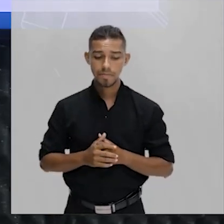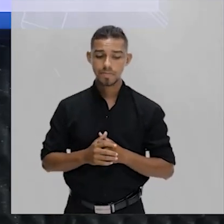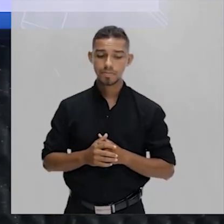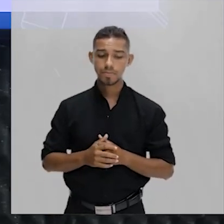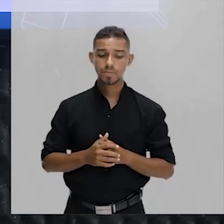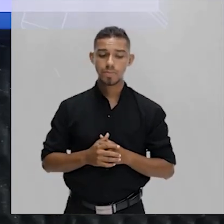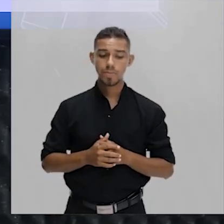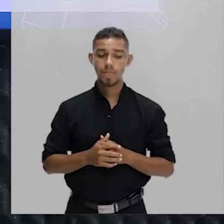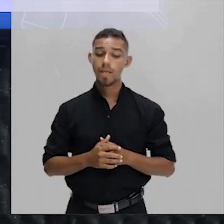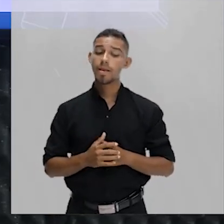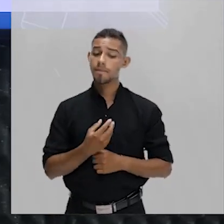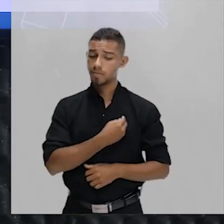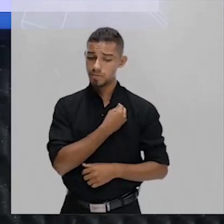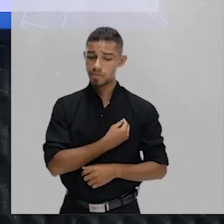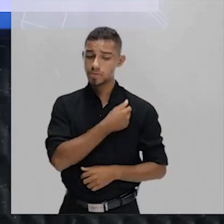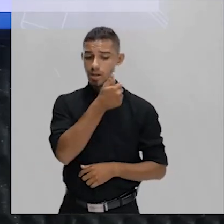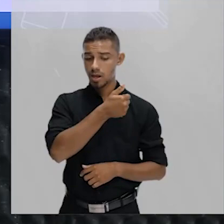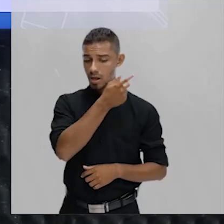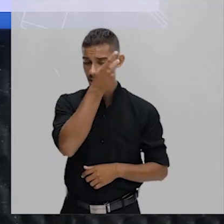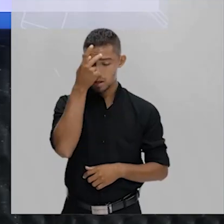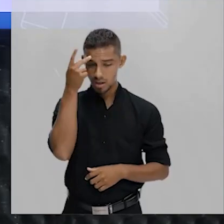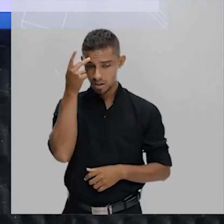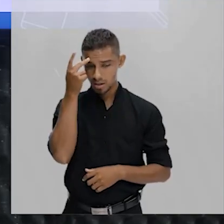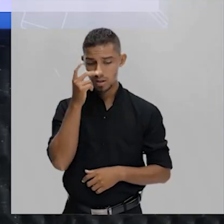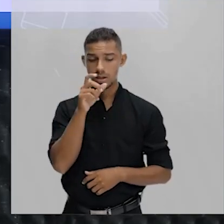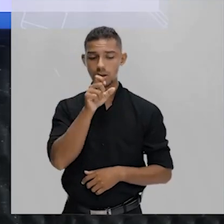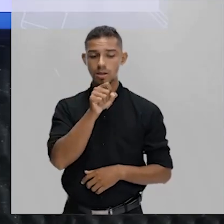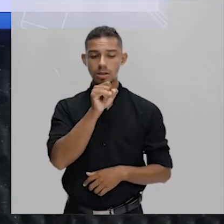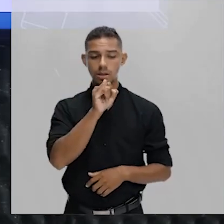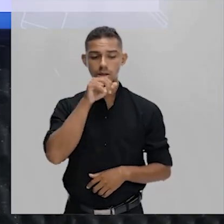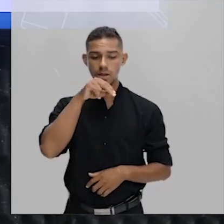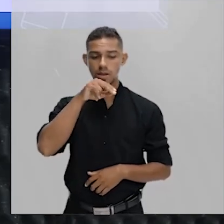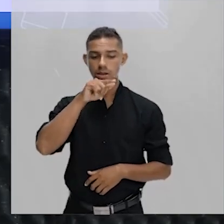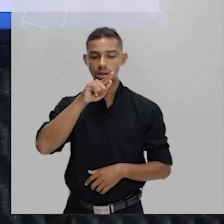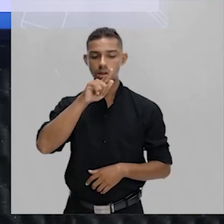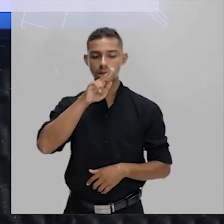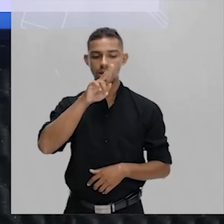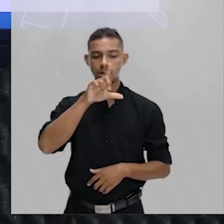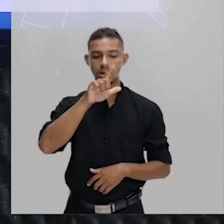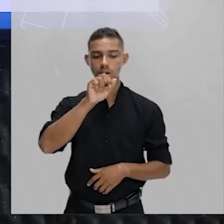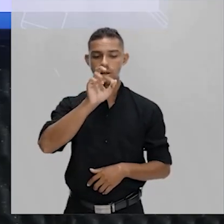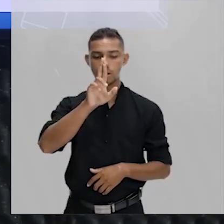certo? Então, ele existe na primeira pessoa do singular.